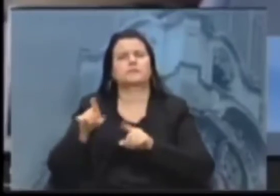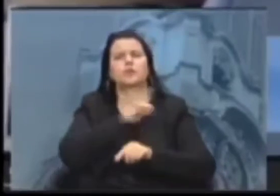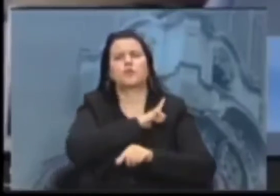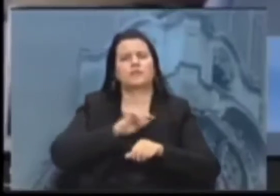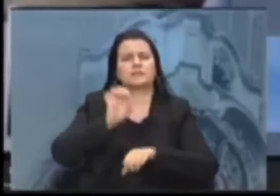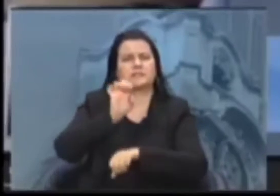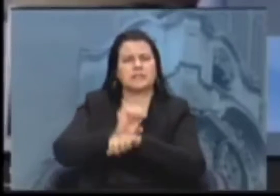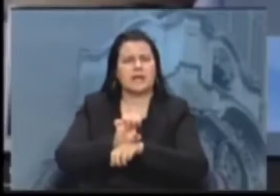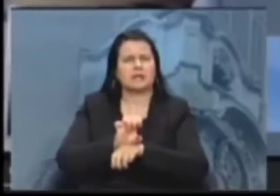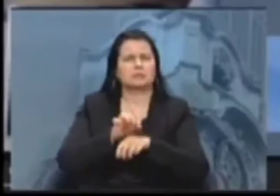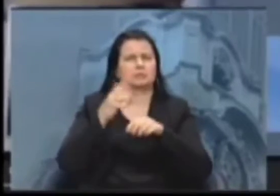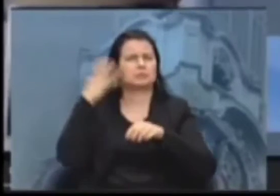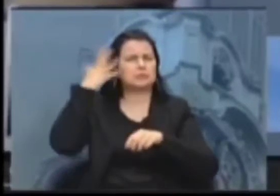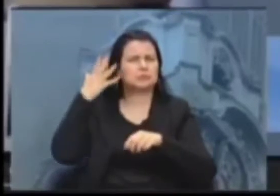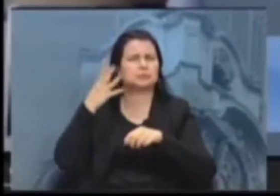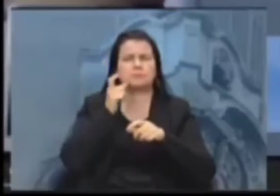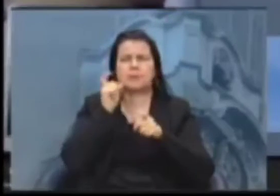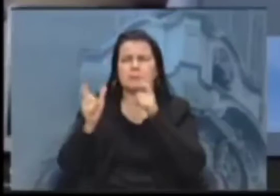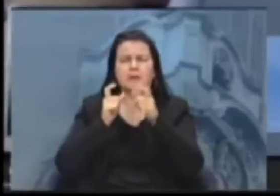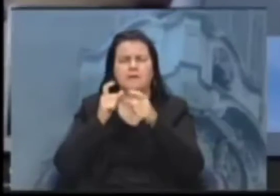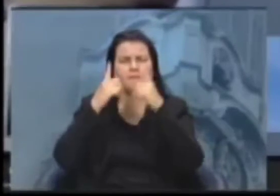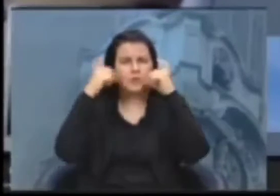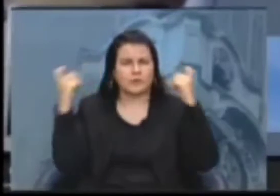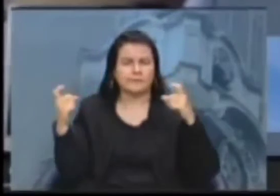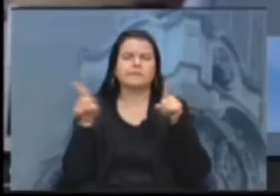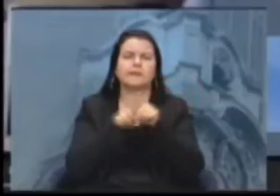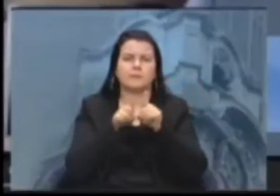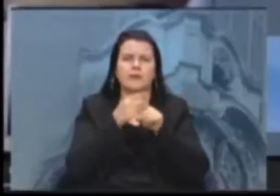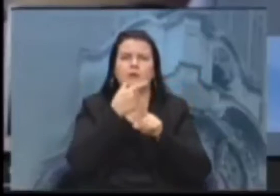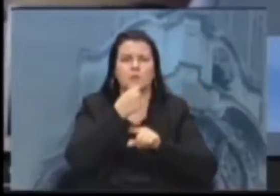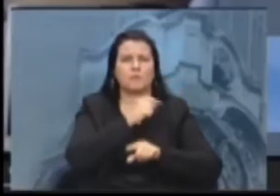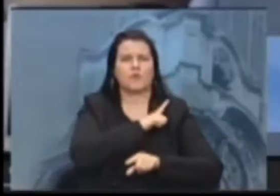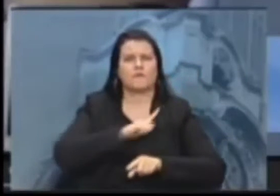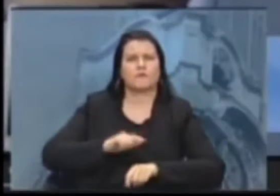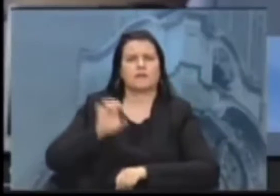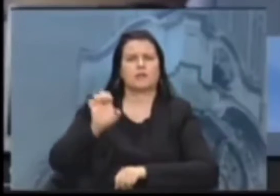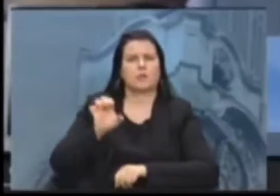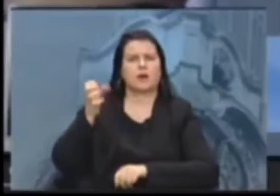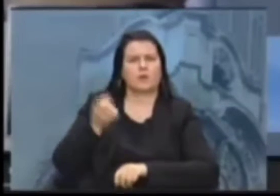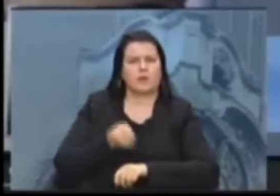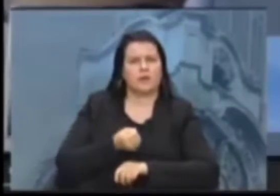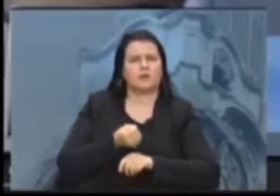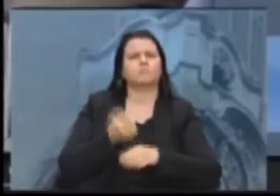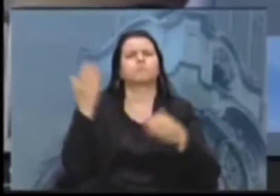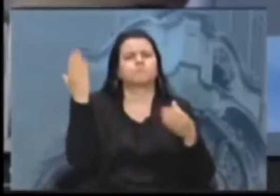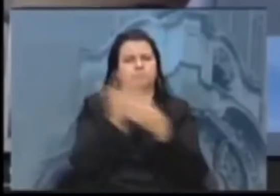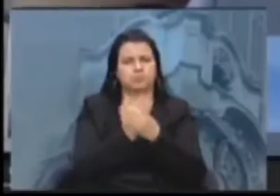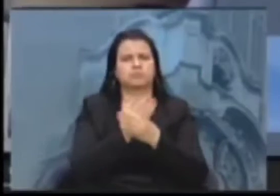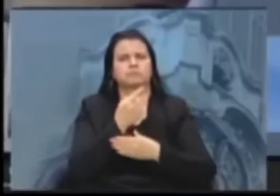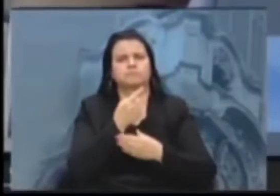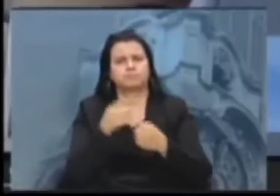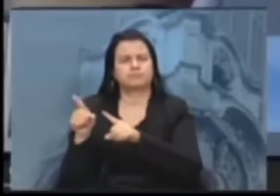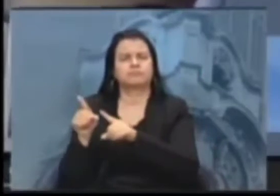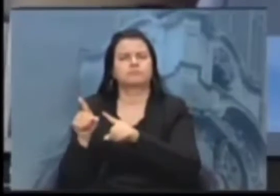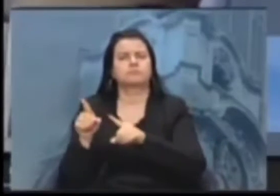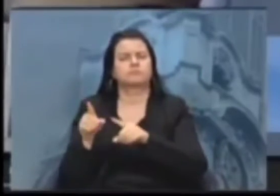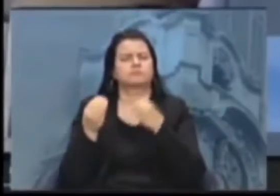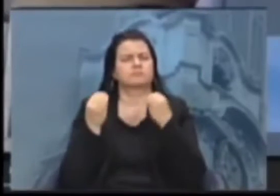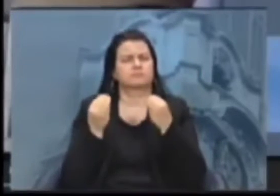processado também pelo Eduardo Leite. Então é inadmissível que em pleno século